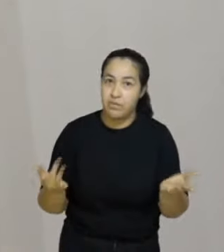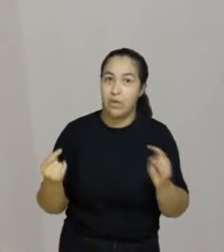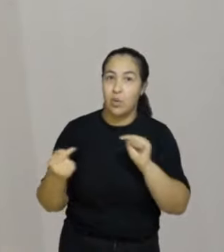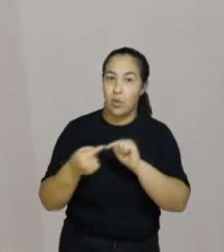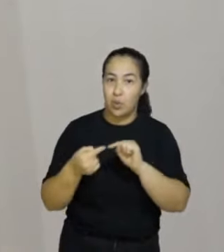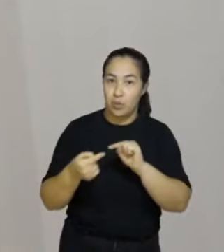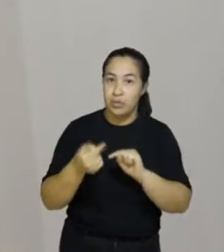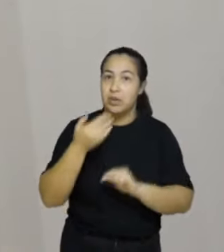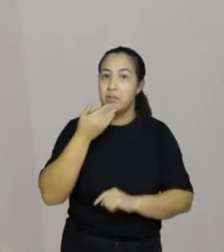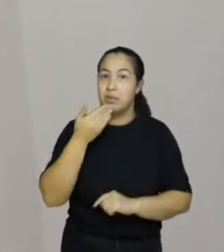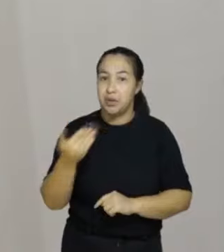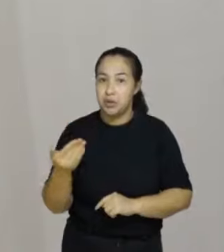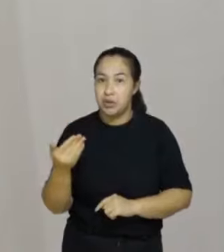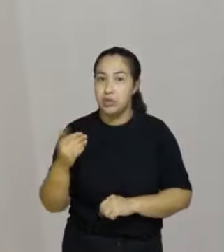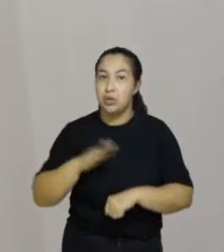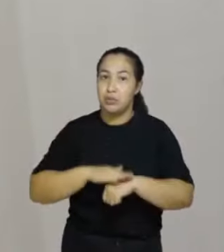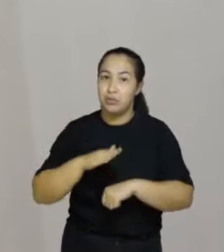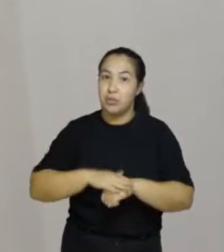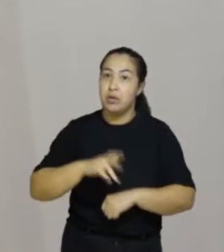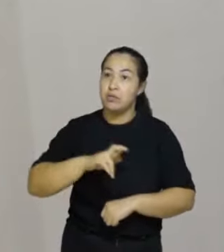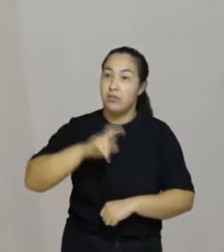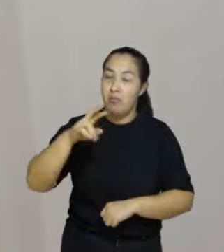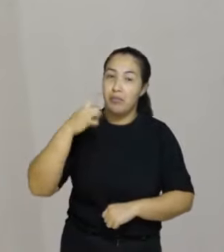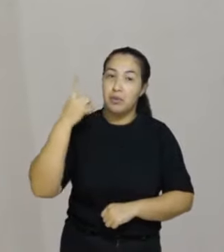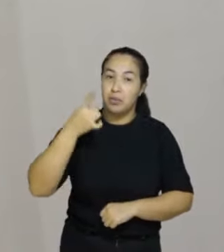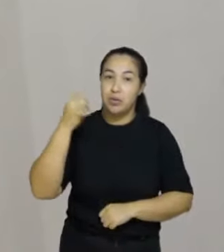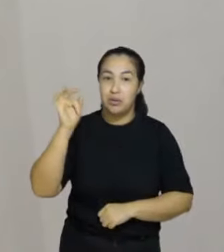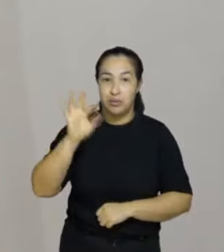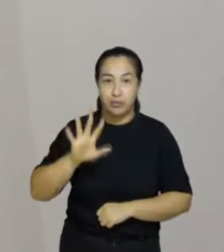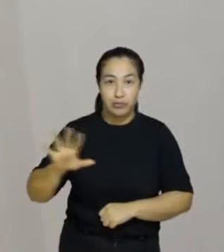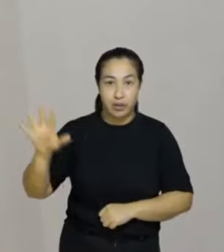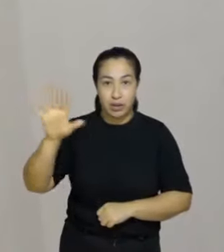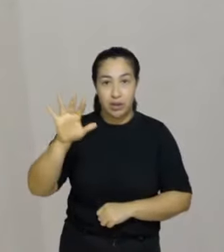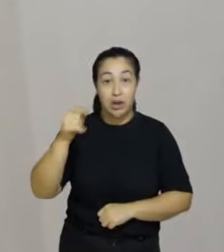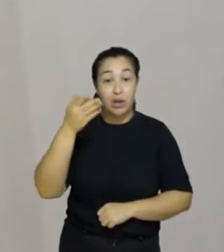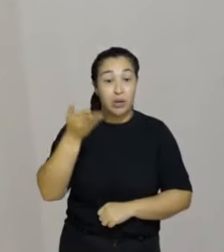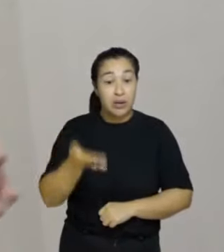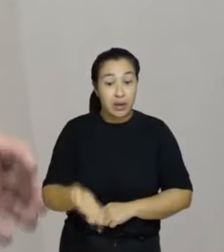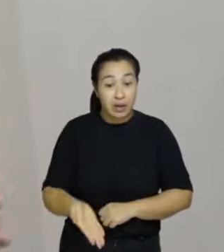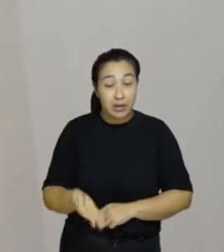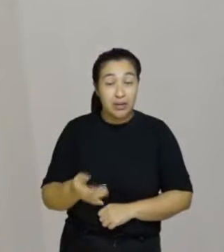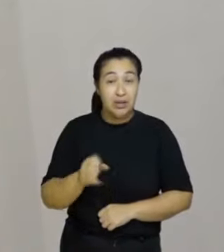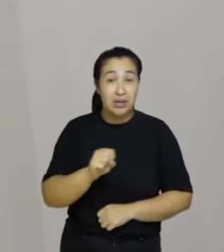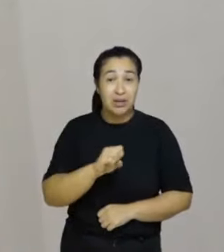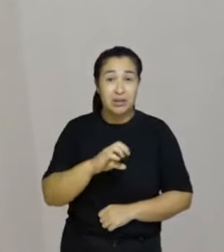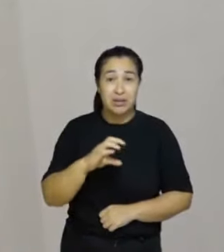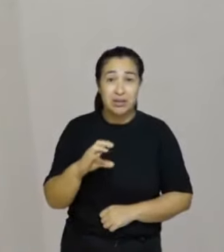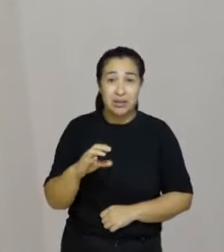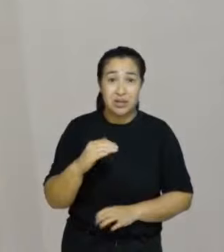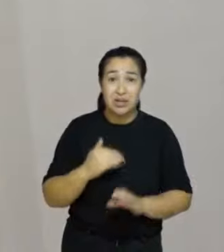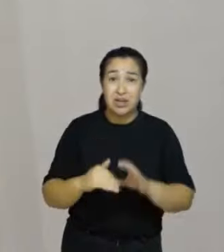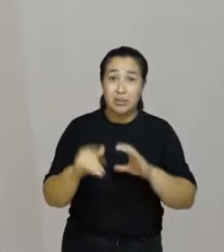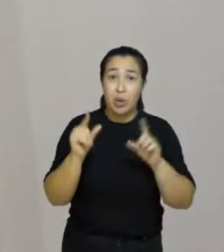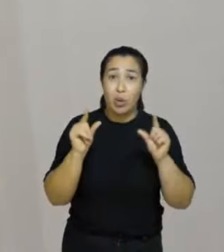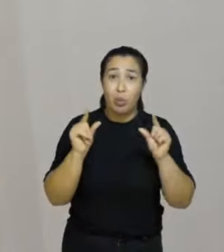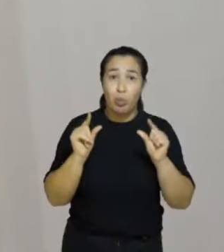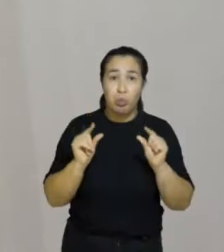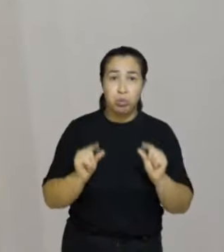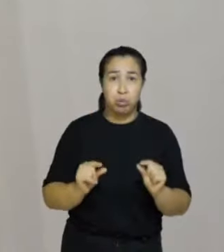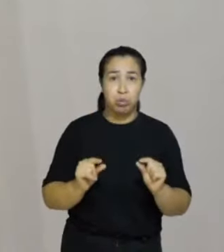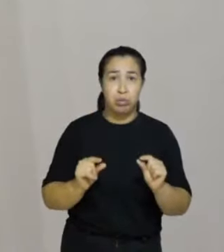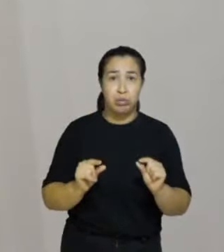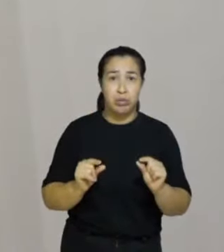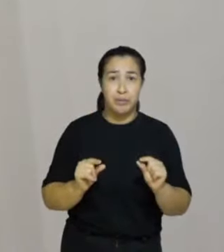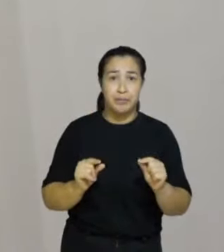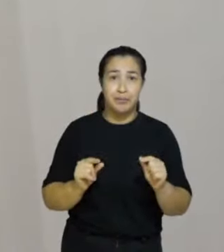de deputados federais. E Santa Catarina ficou à mercê novamente e recebeu muito pouco, muito aquém daquilo que